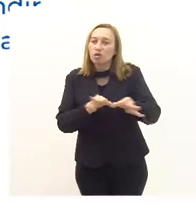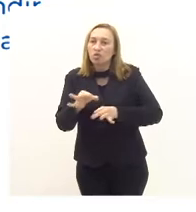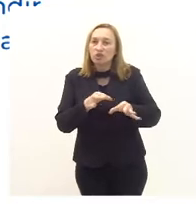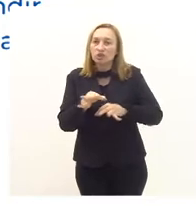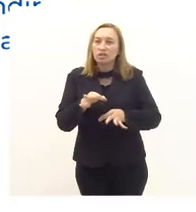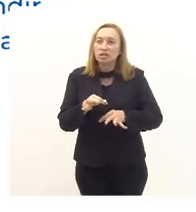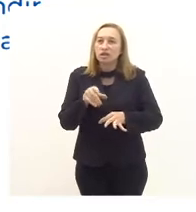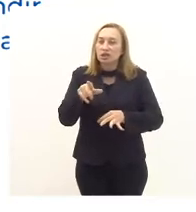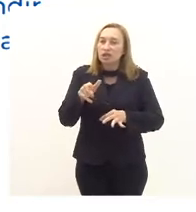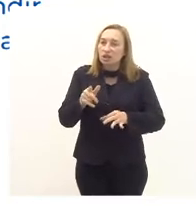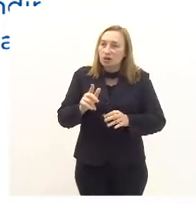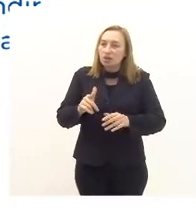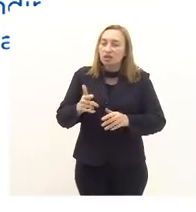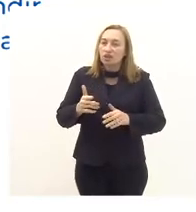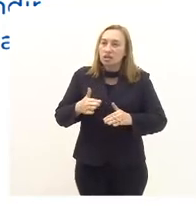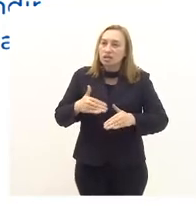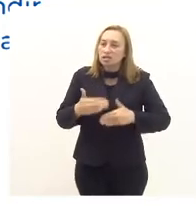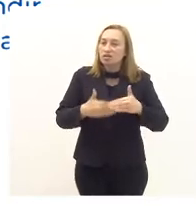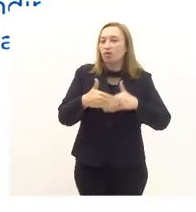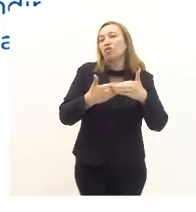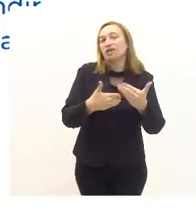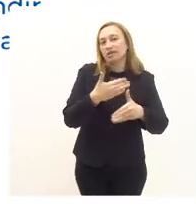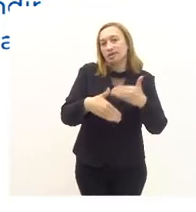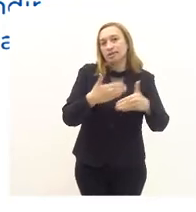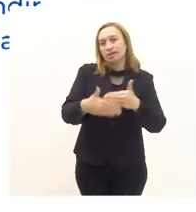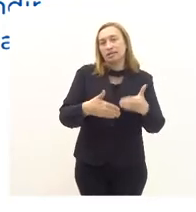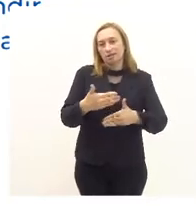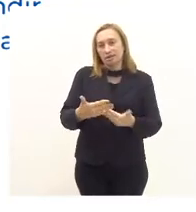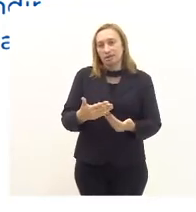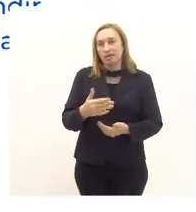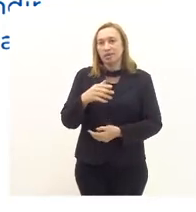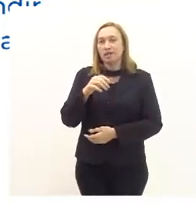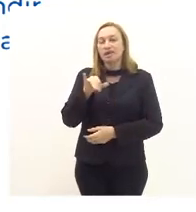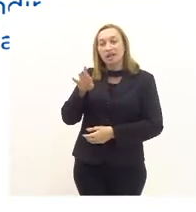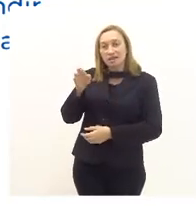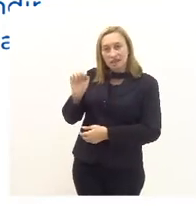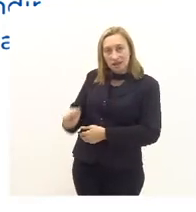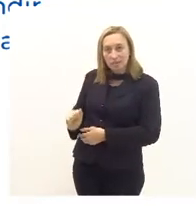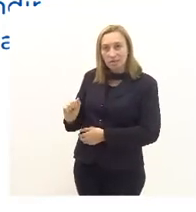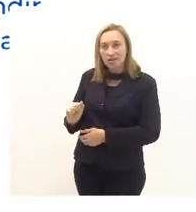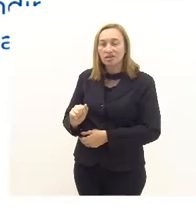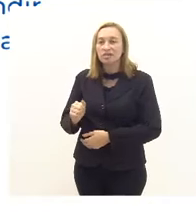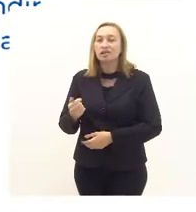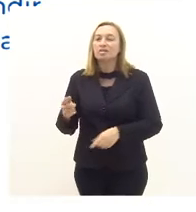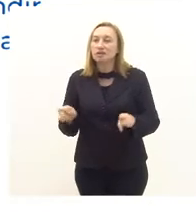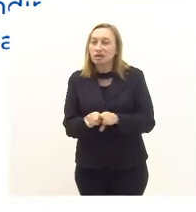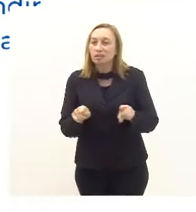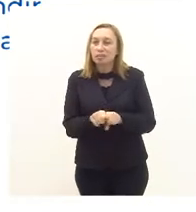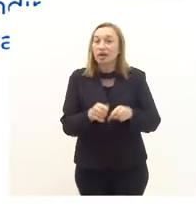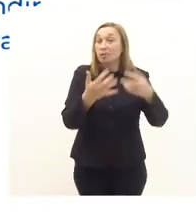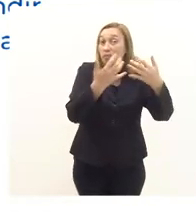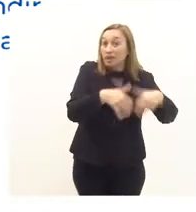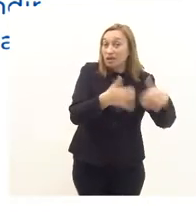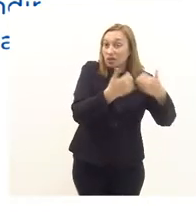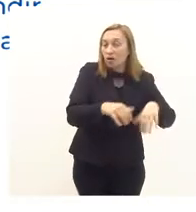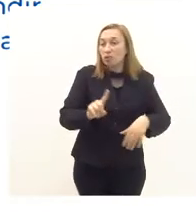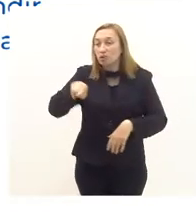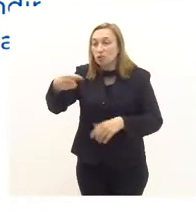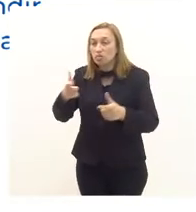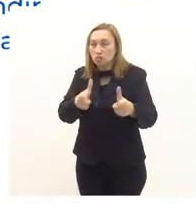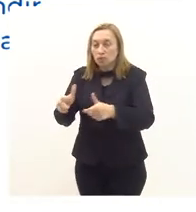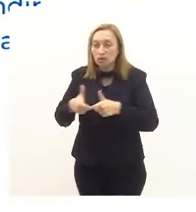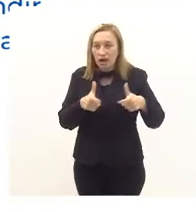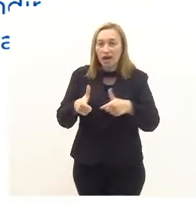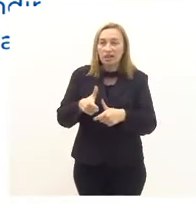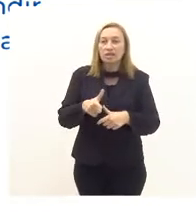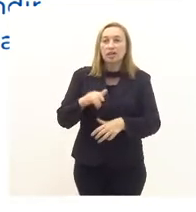ele chegasse a Miracema, por exemplo, e a gente teve também Petrópolis, foi um outro núcleo muito